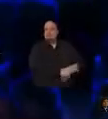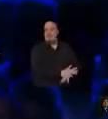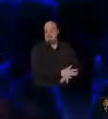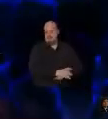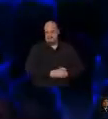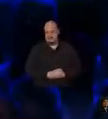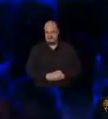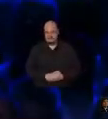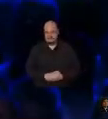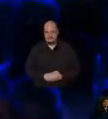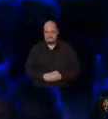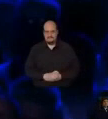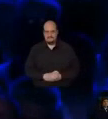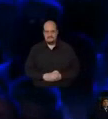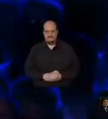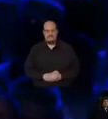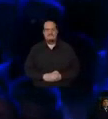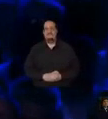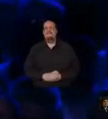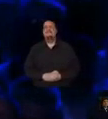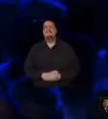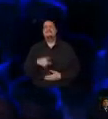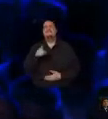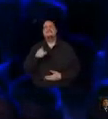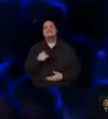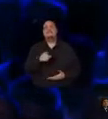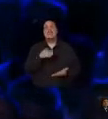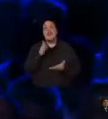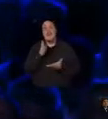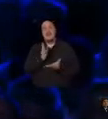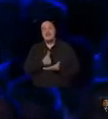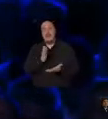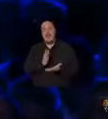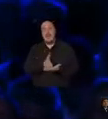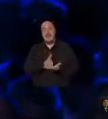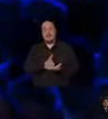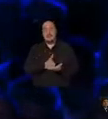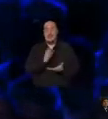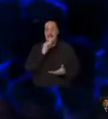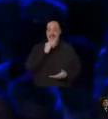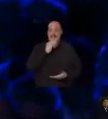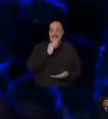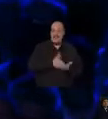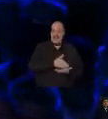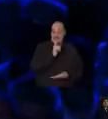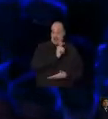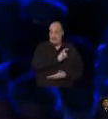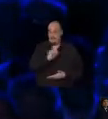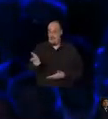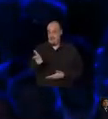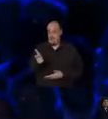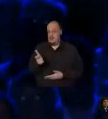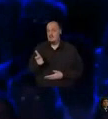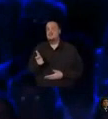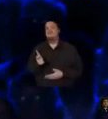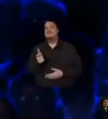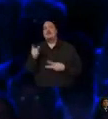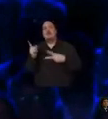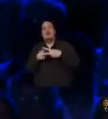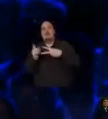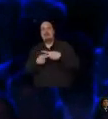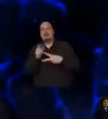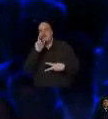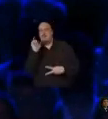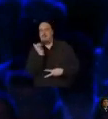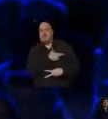esses argentinos eh no nosso país tá para que eles possam ter oportunidade para tu ver a situação né o que eles chamam de um êxido